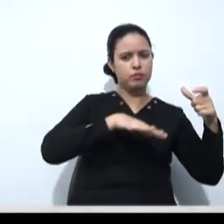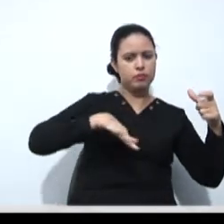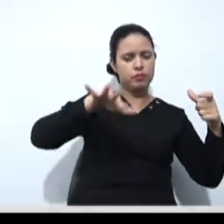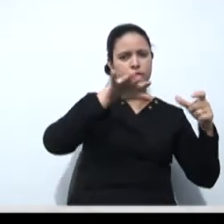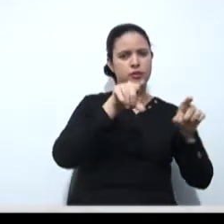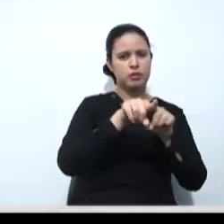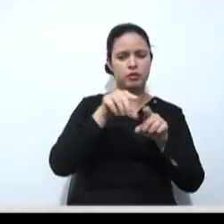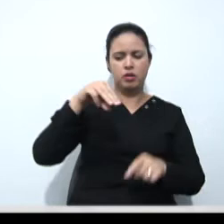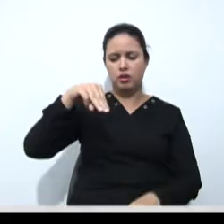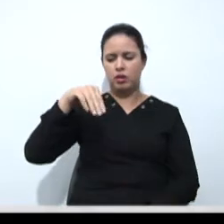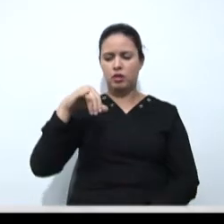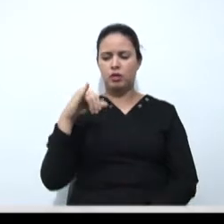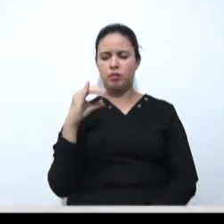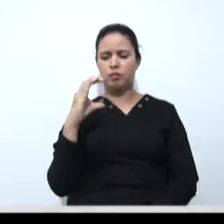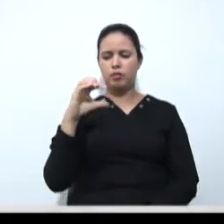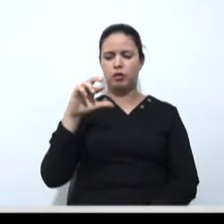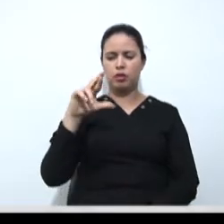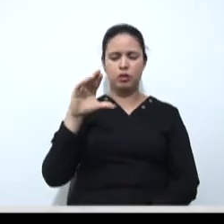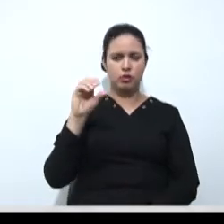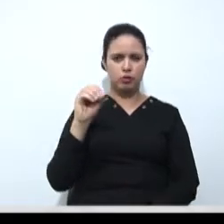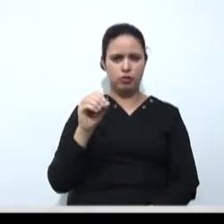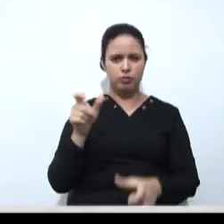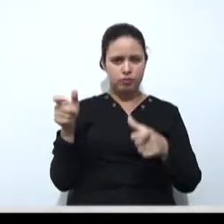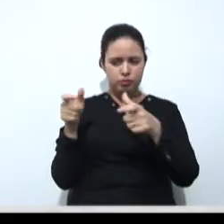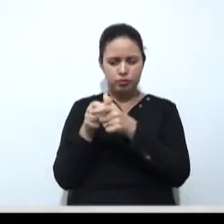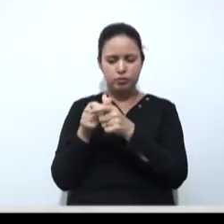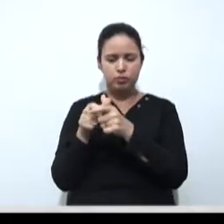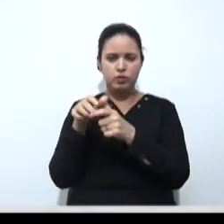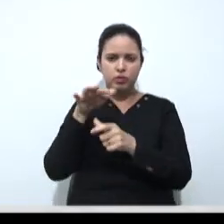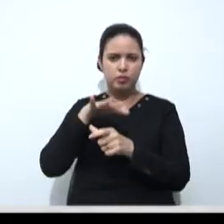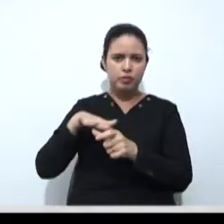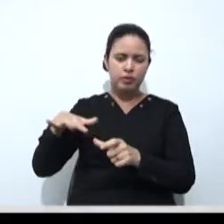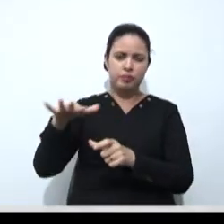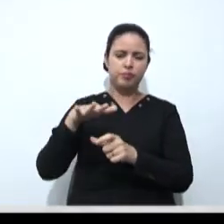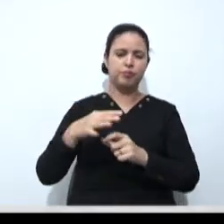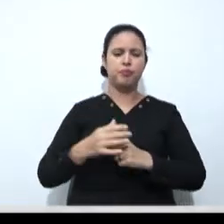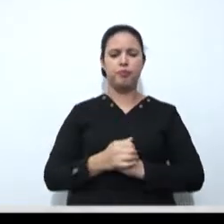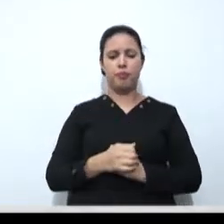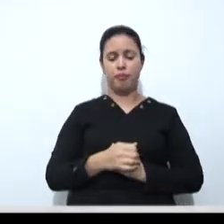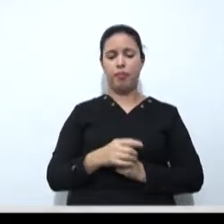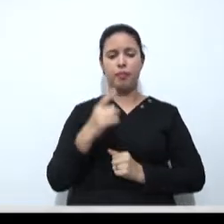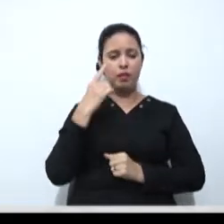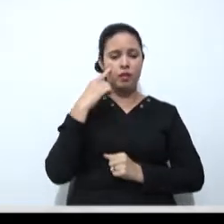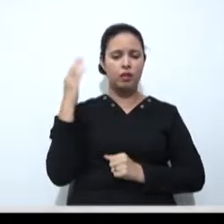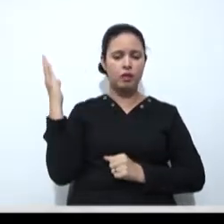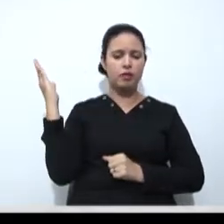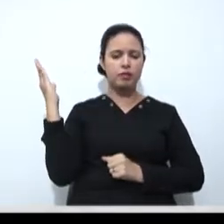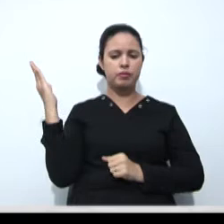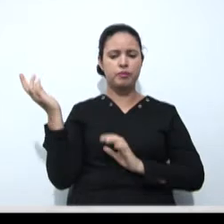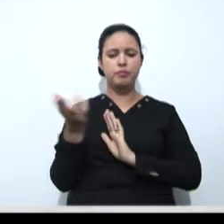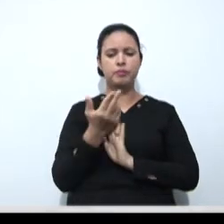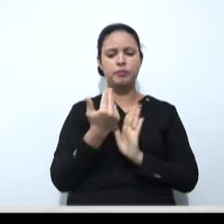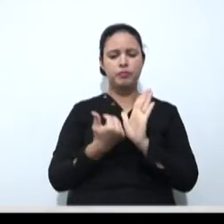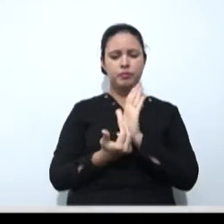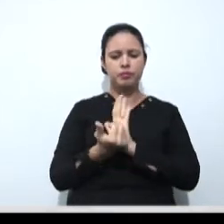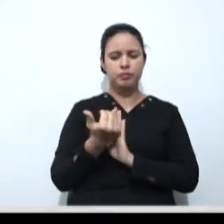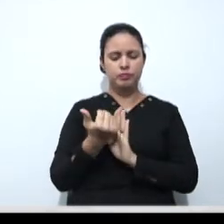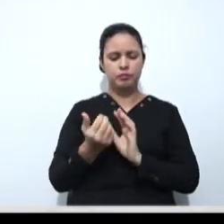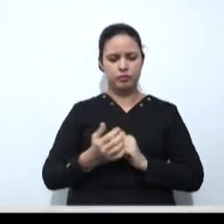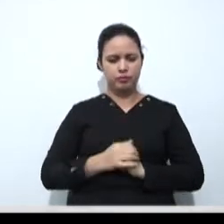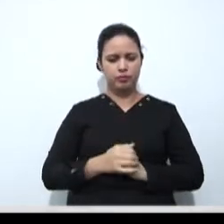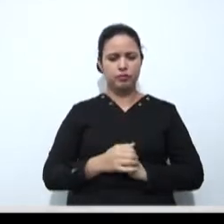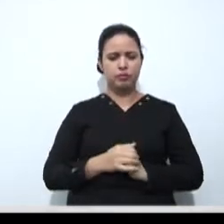que é praticamente o local menor que a cooperativa está inserido. Vamos relembrar? Aqui está a minha cooperativa. A